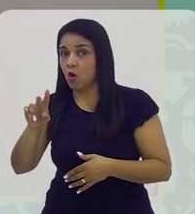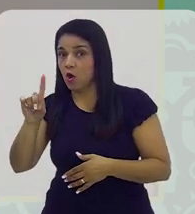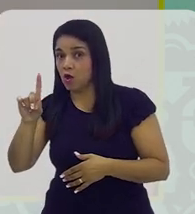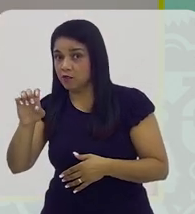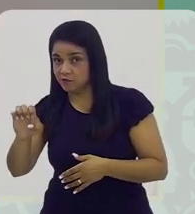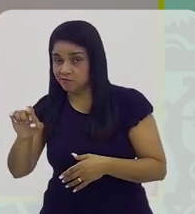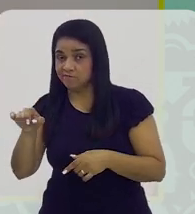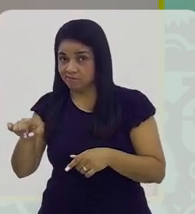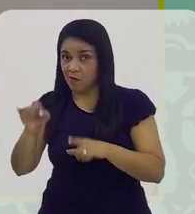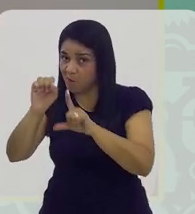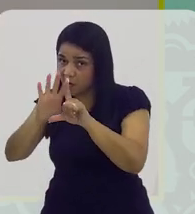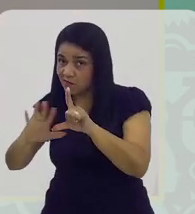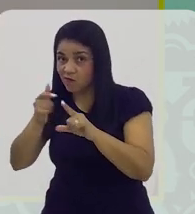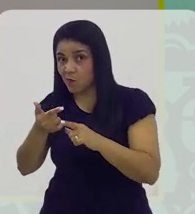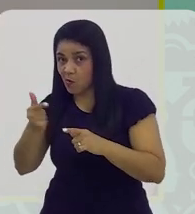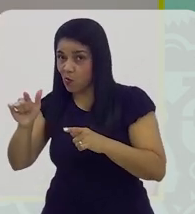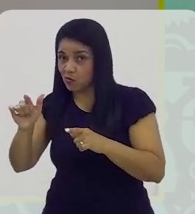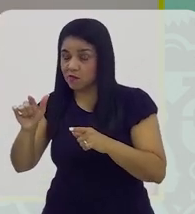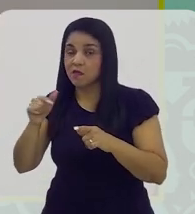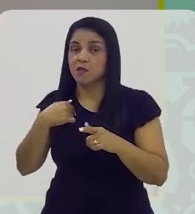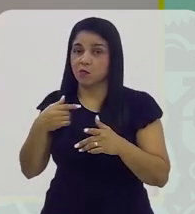eu participei